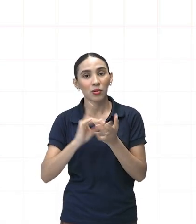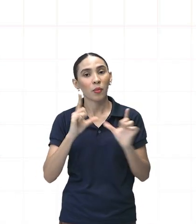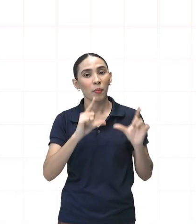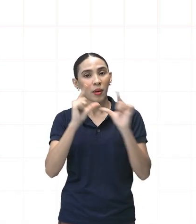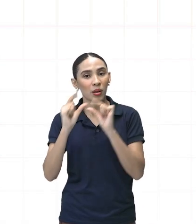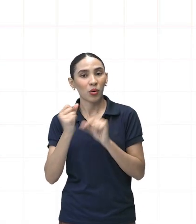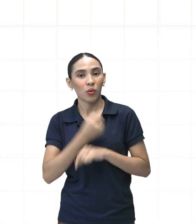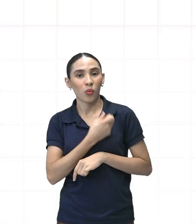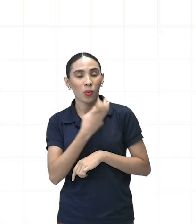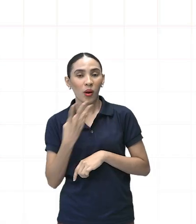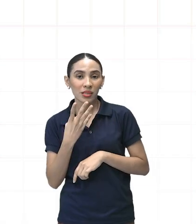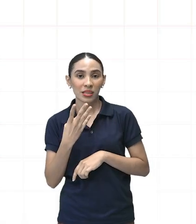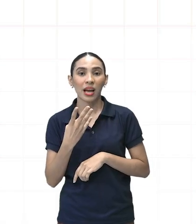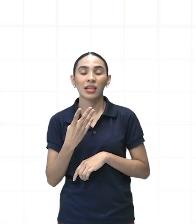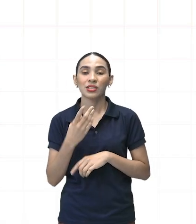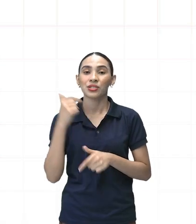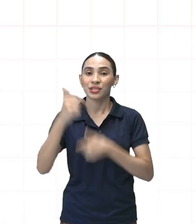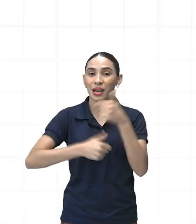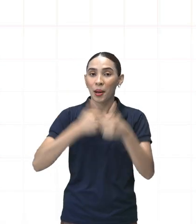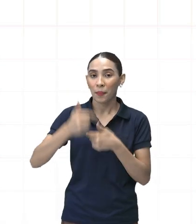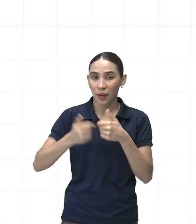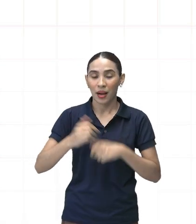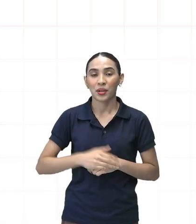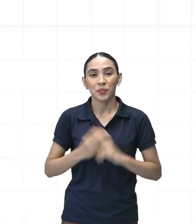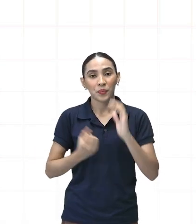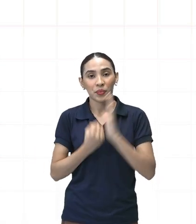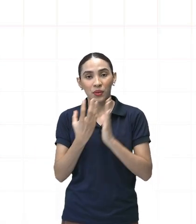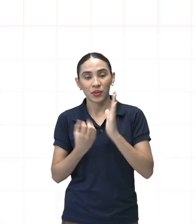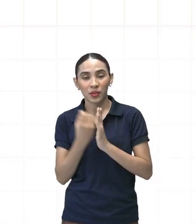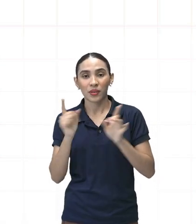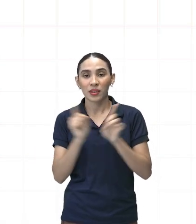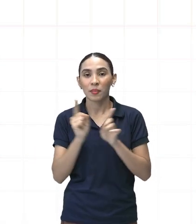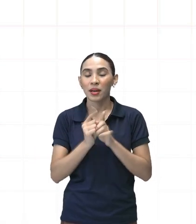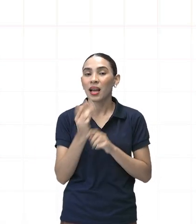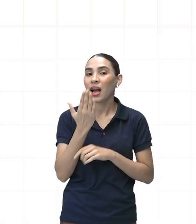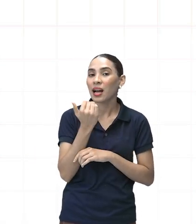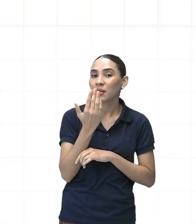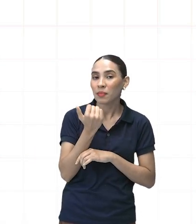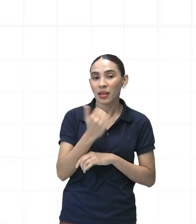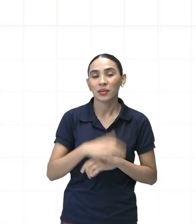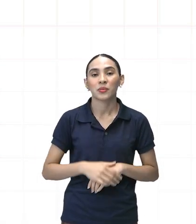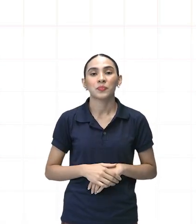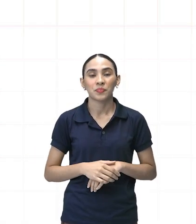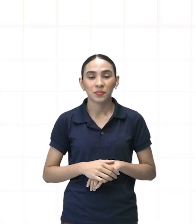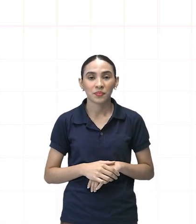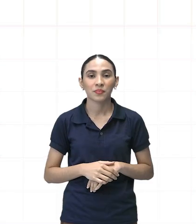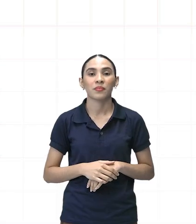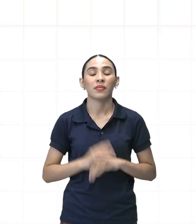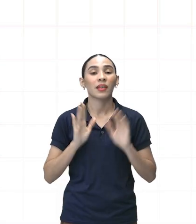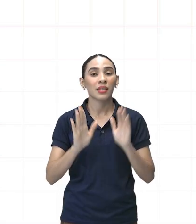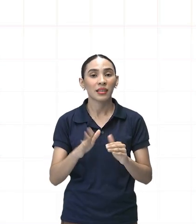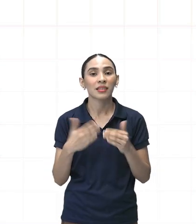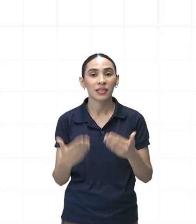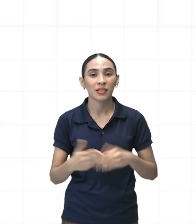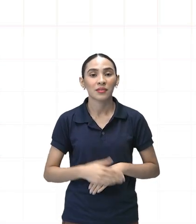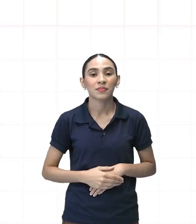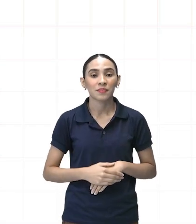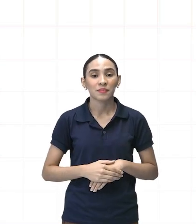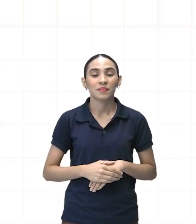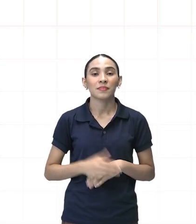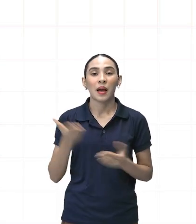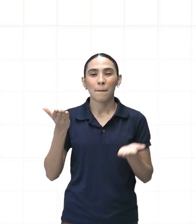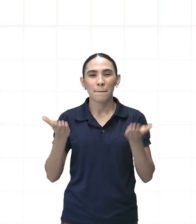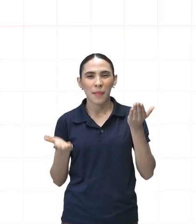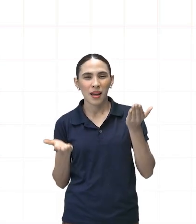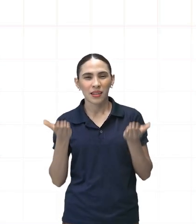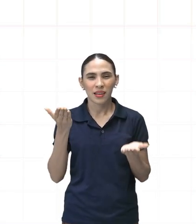menor quantidade de mão de obra produzindo alimentos, tá? Então, aí vem a